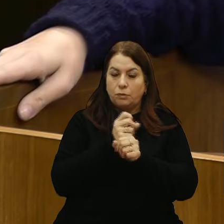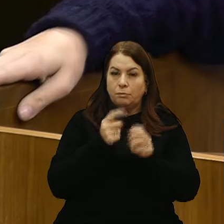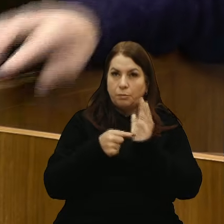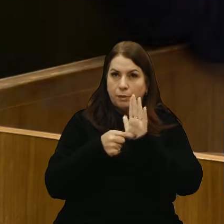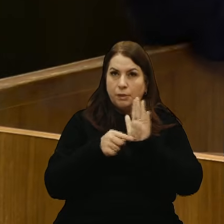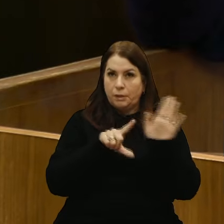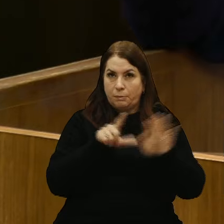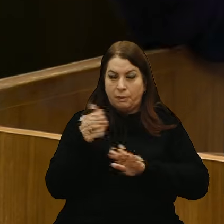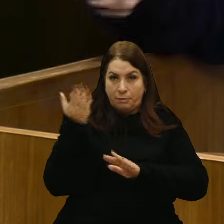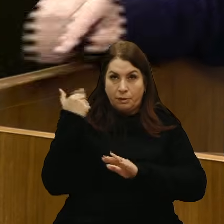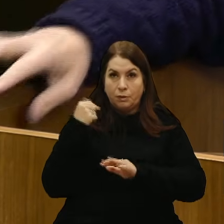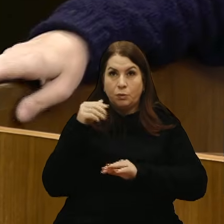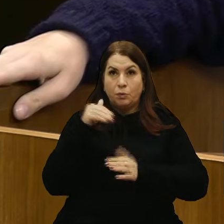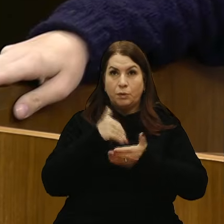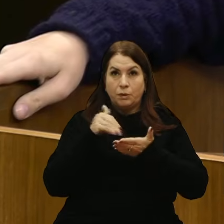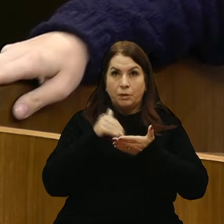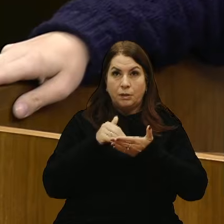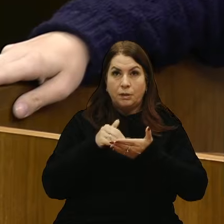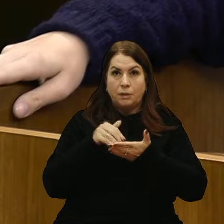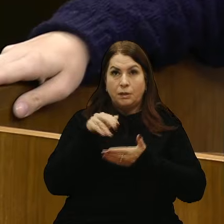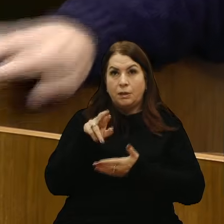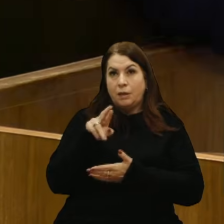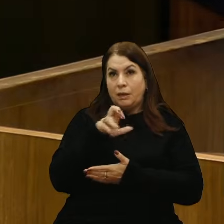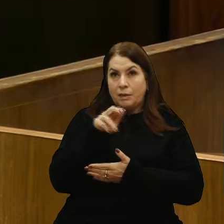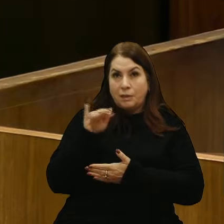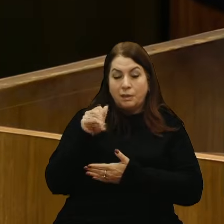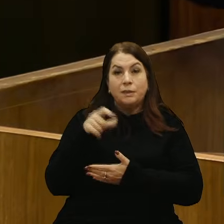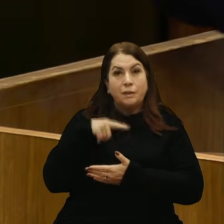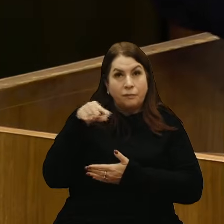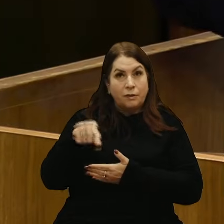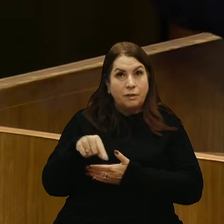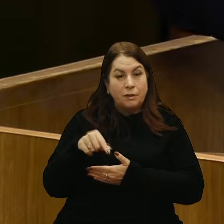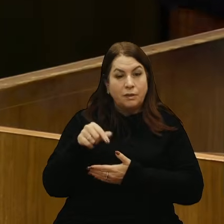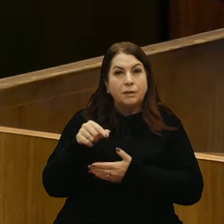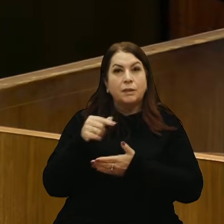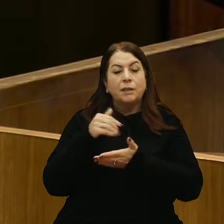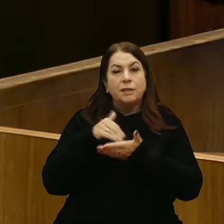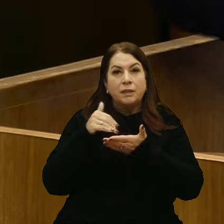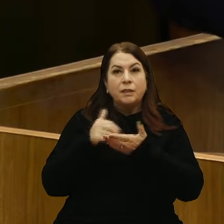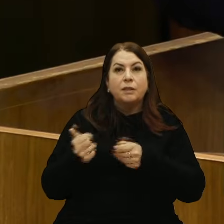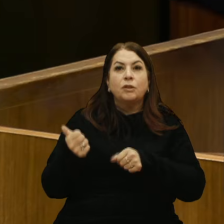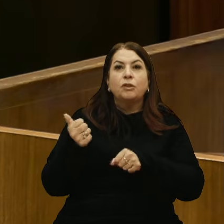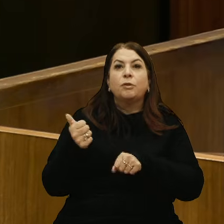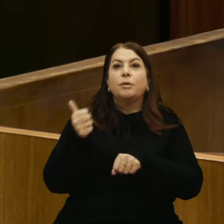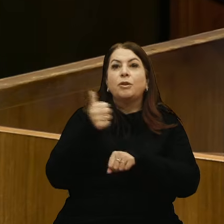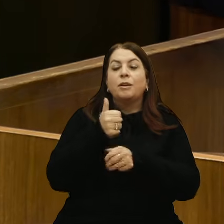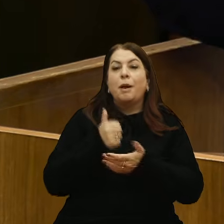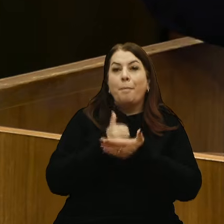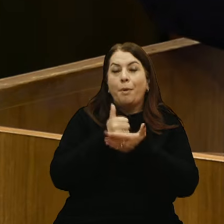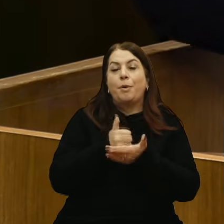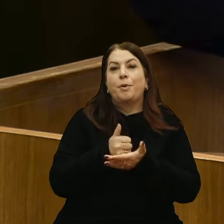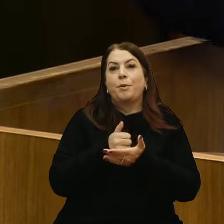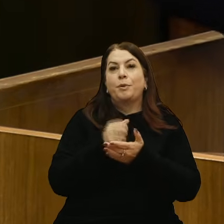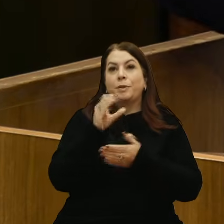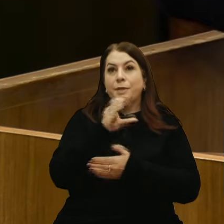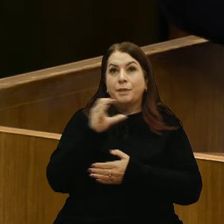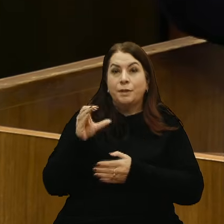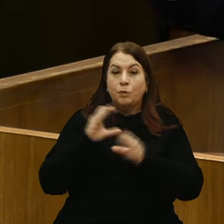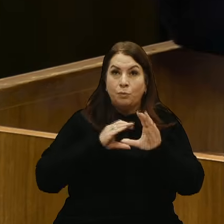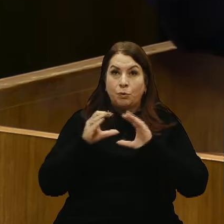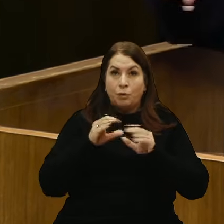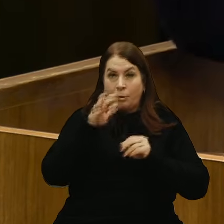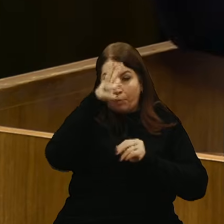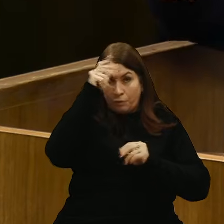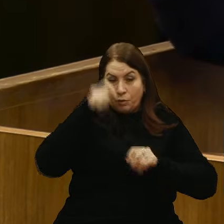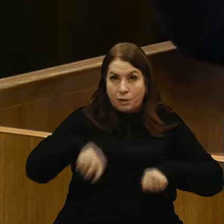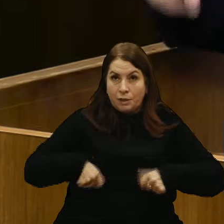semana passada, quando o secretário da Receita estava aqui. Em secretário adjuntos, em CC, em comunicação, a